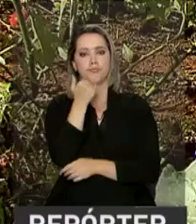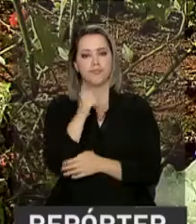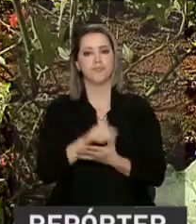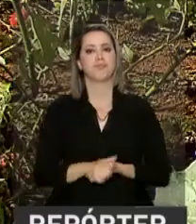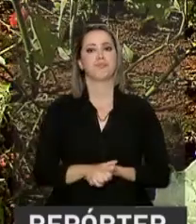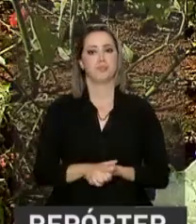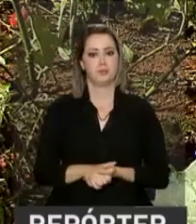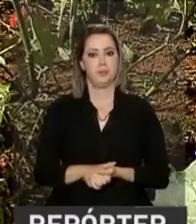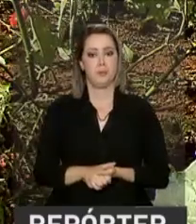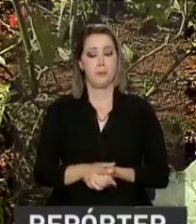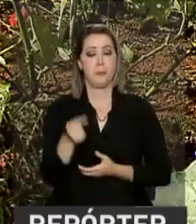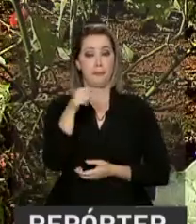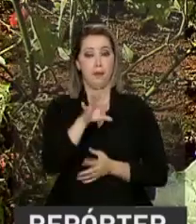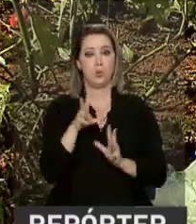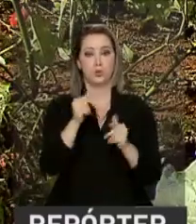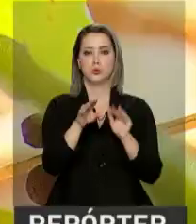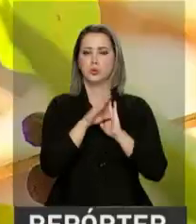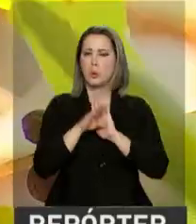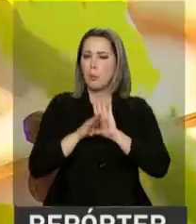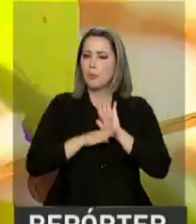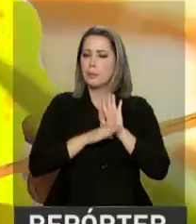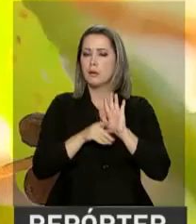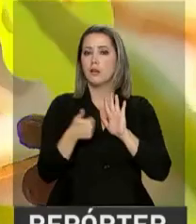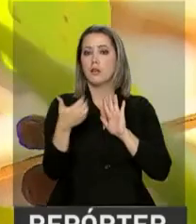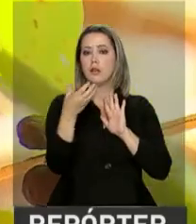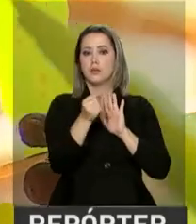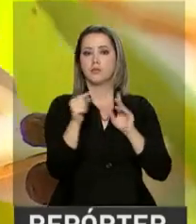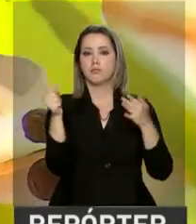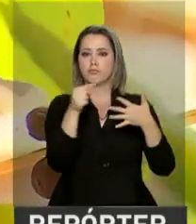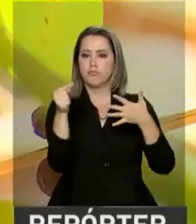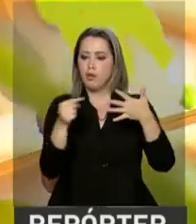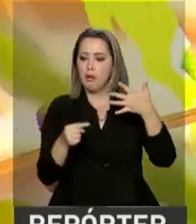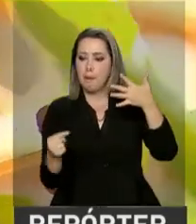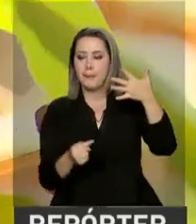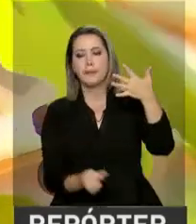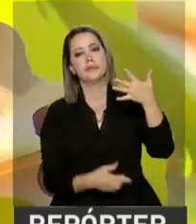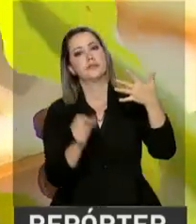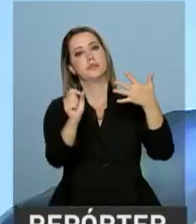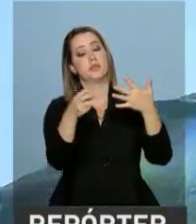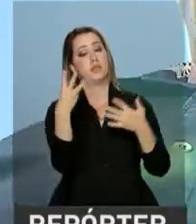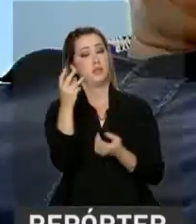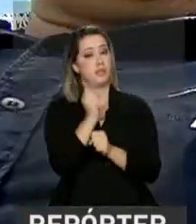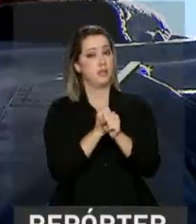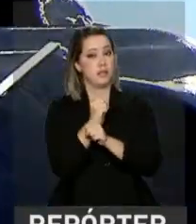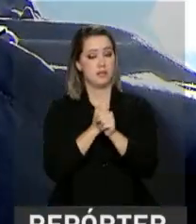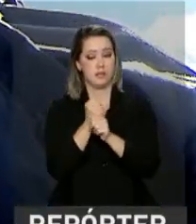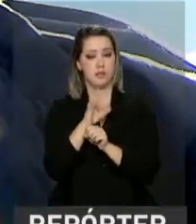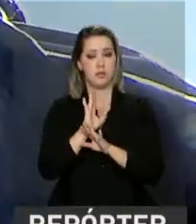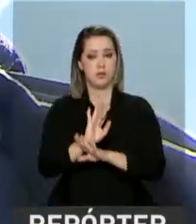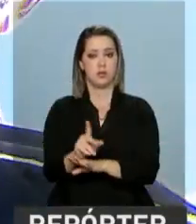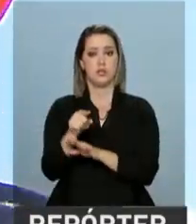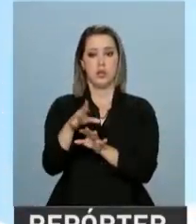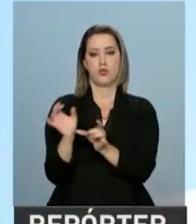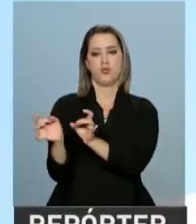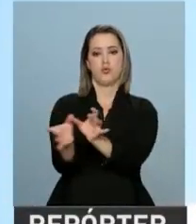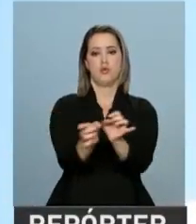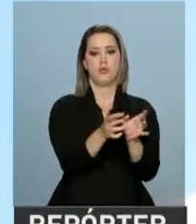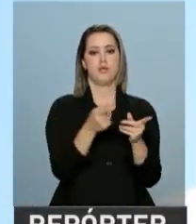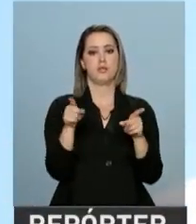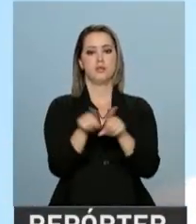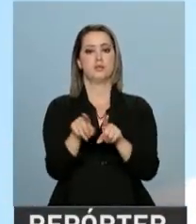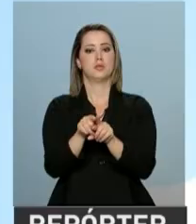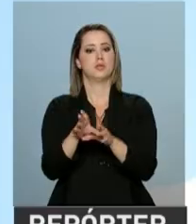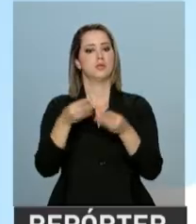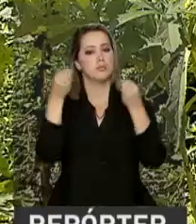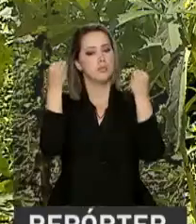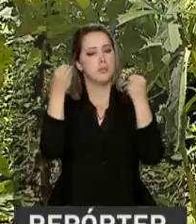Ao todo, o Plano Safra Plurianual tem 10 eixos para os próximos 3 anos. E o apoio à comercialização da produção também